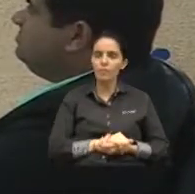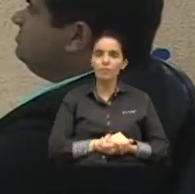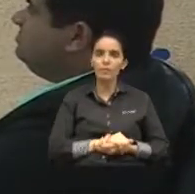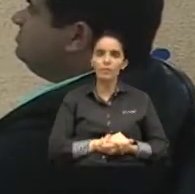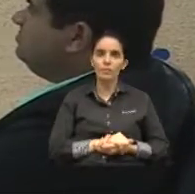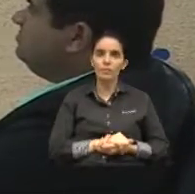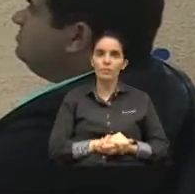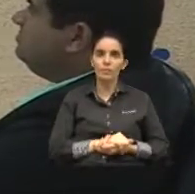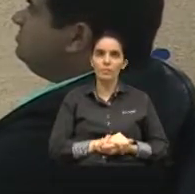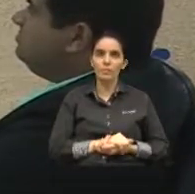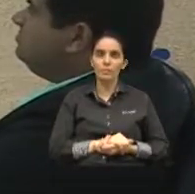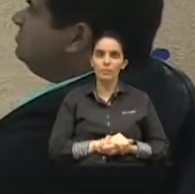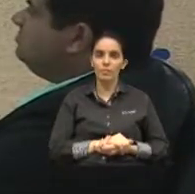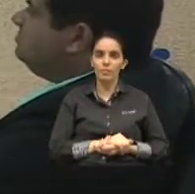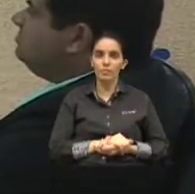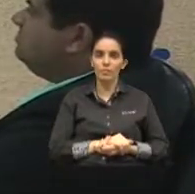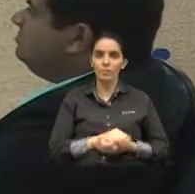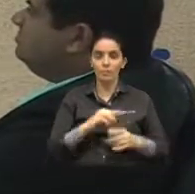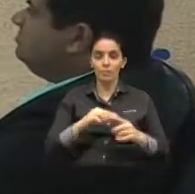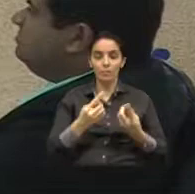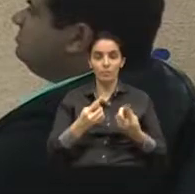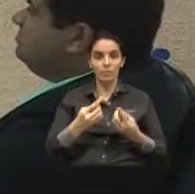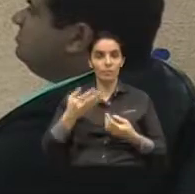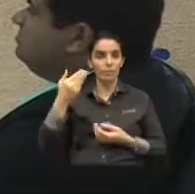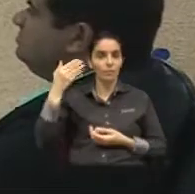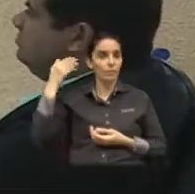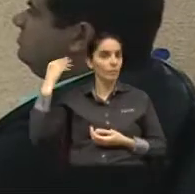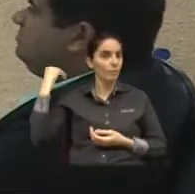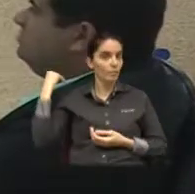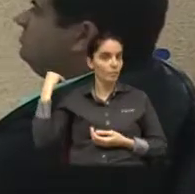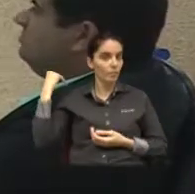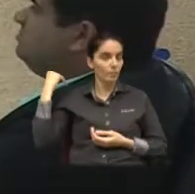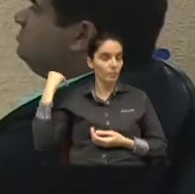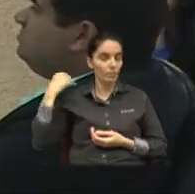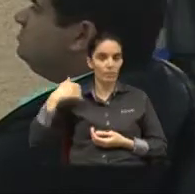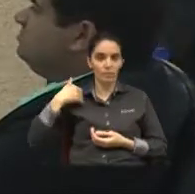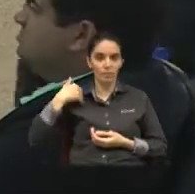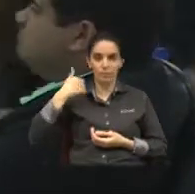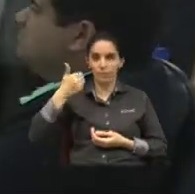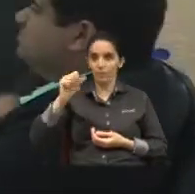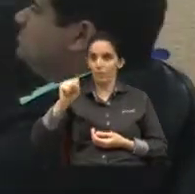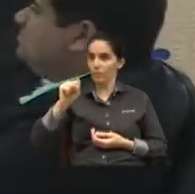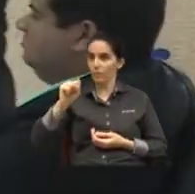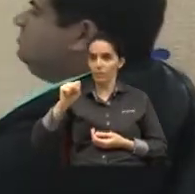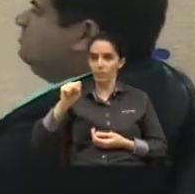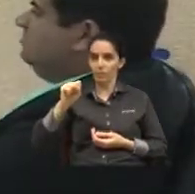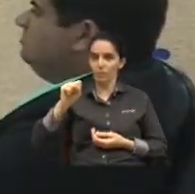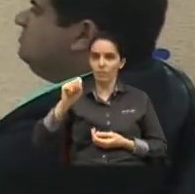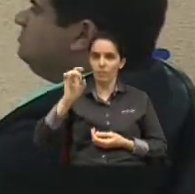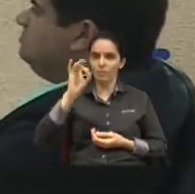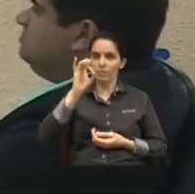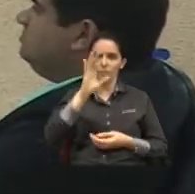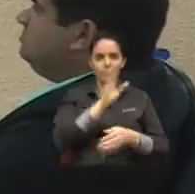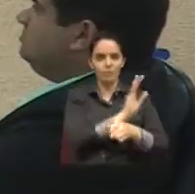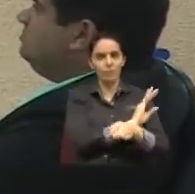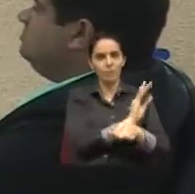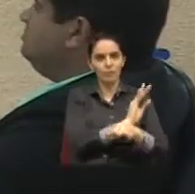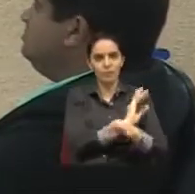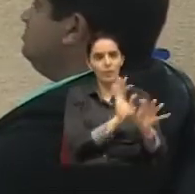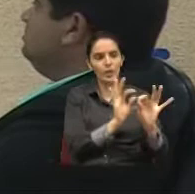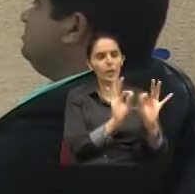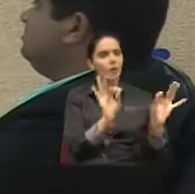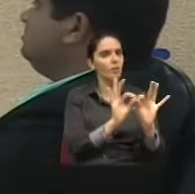Apesar naquele tempo, matinê e para menor de idade passava-se coisas que nós